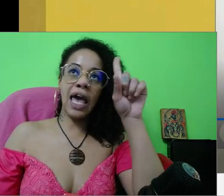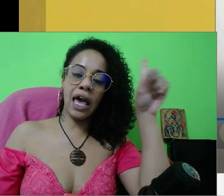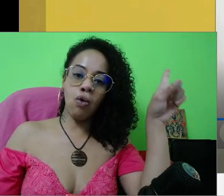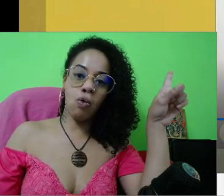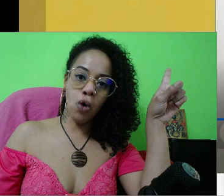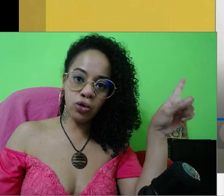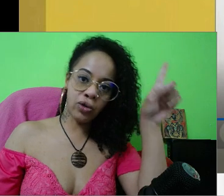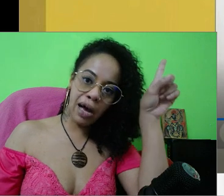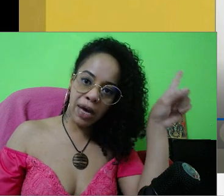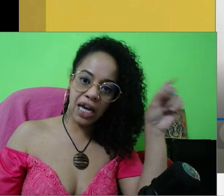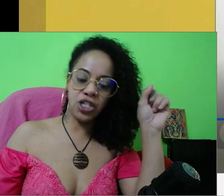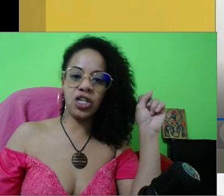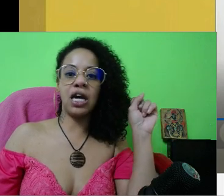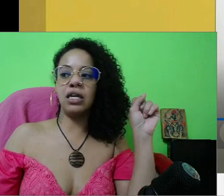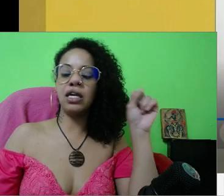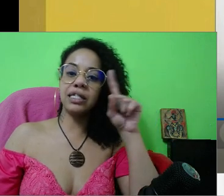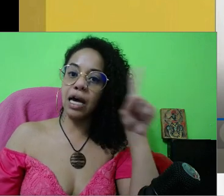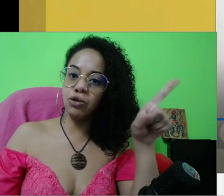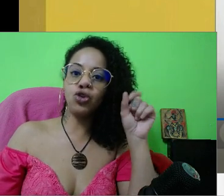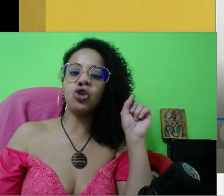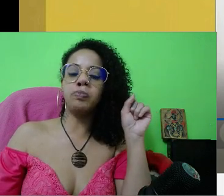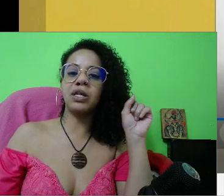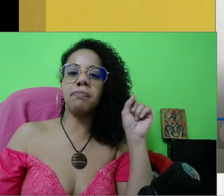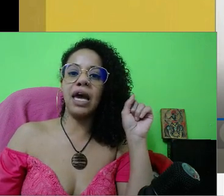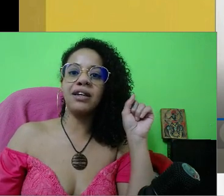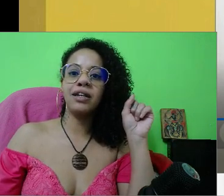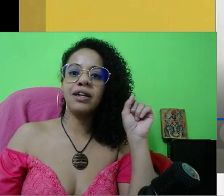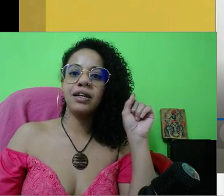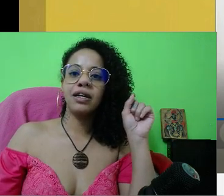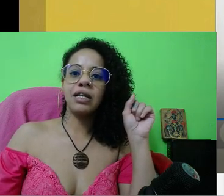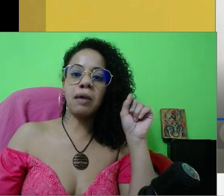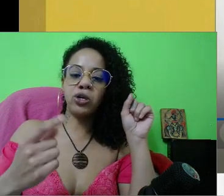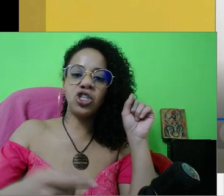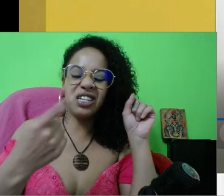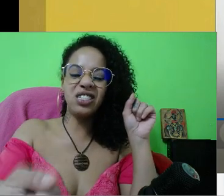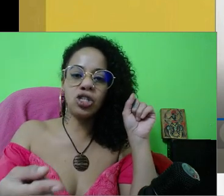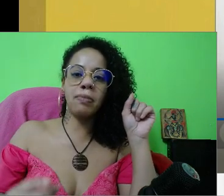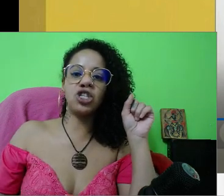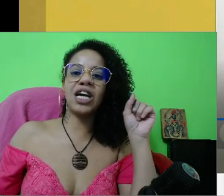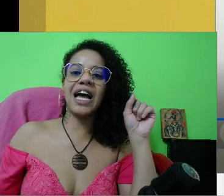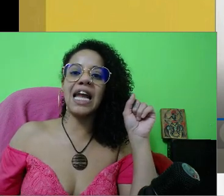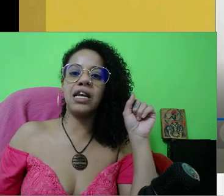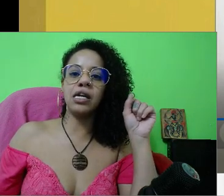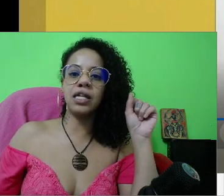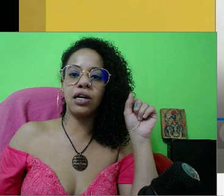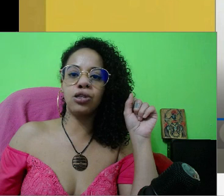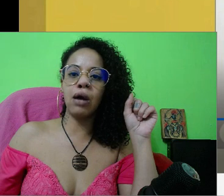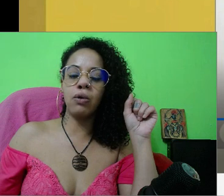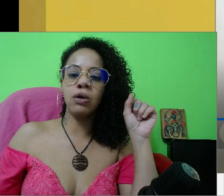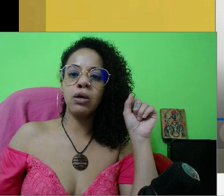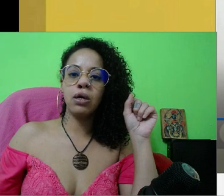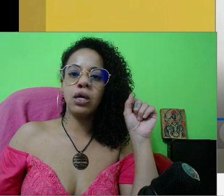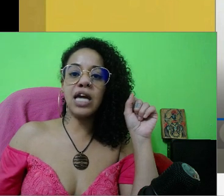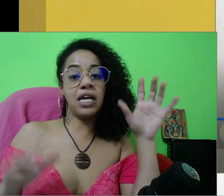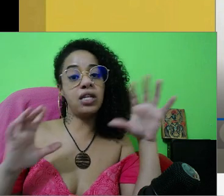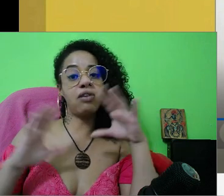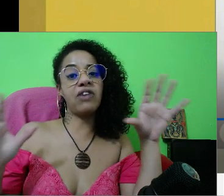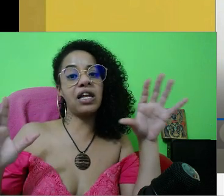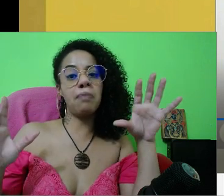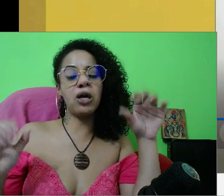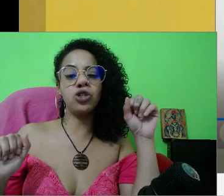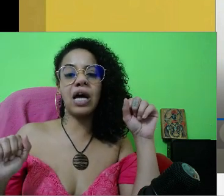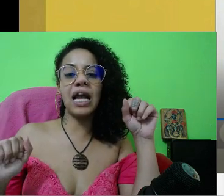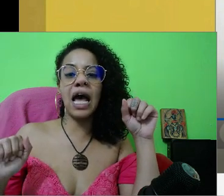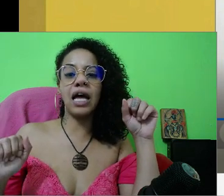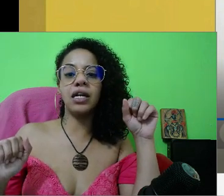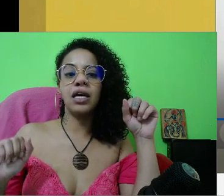ofendeu é um outro camaradinha aí que saiu do grupo Também depois de ter sido chamado intelectual e aí